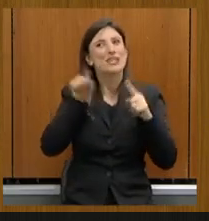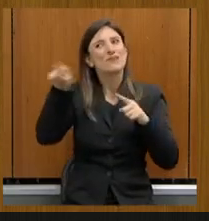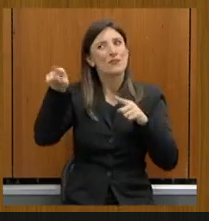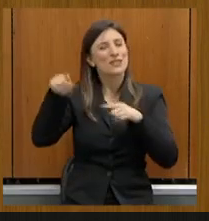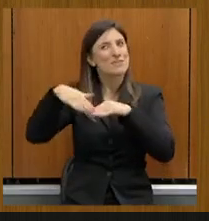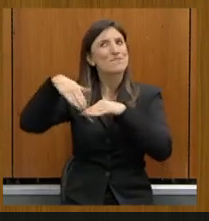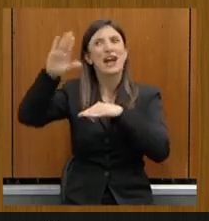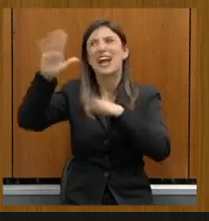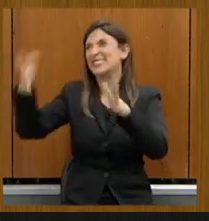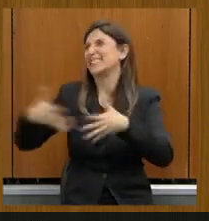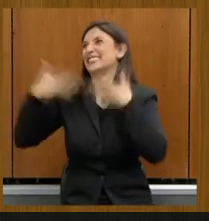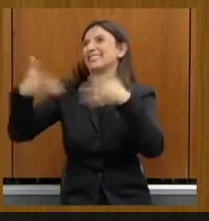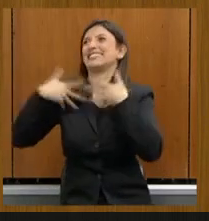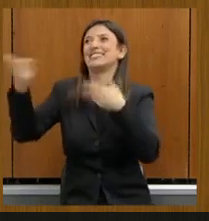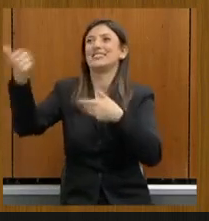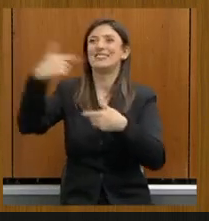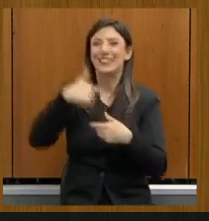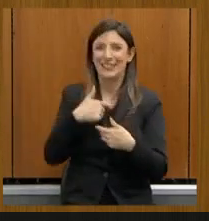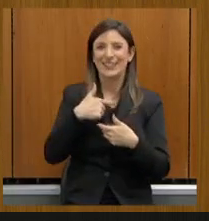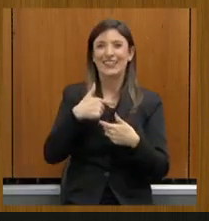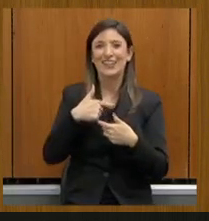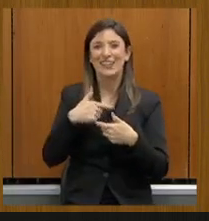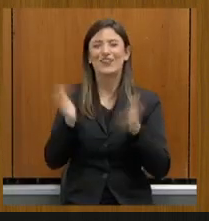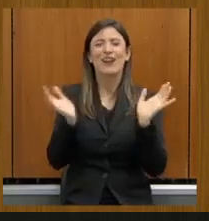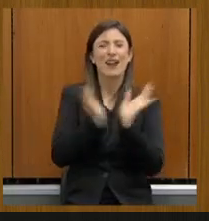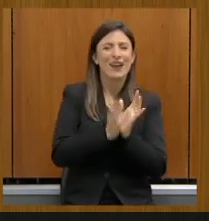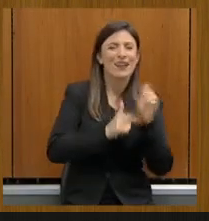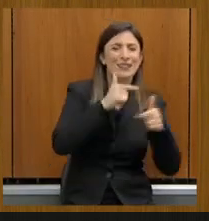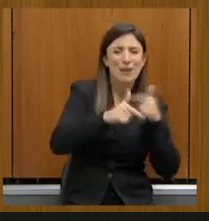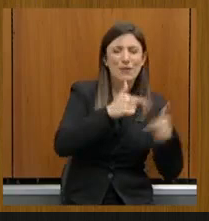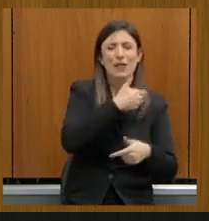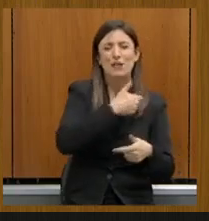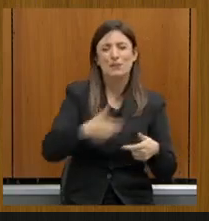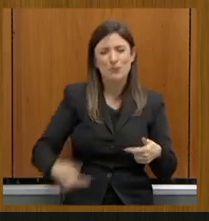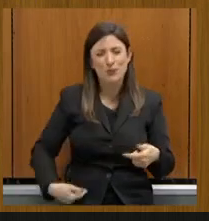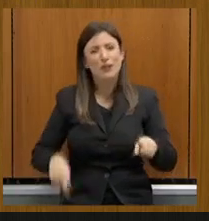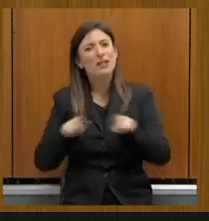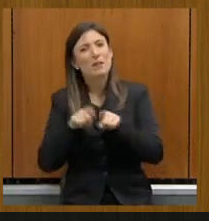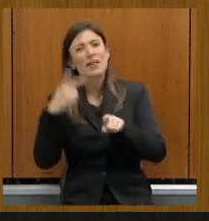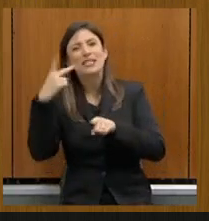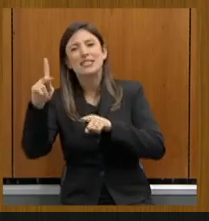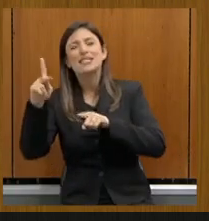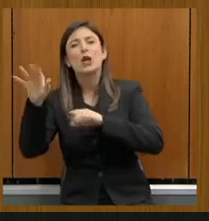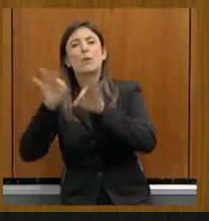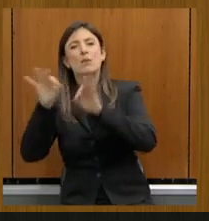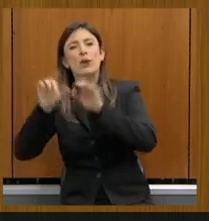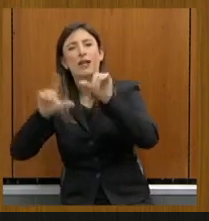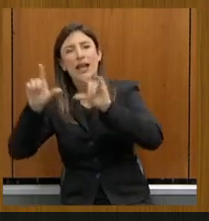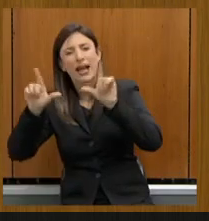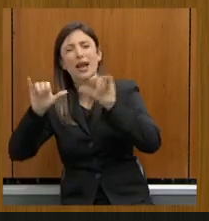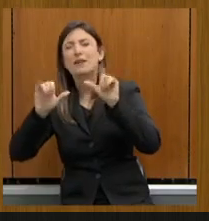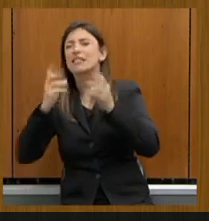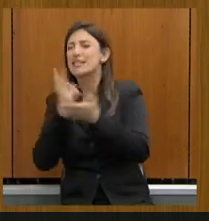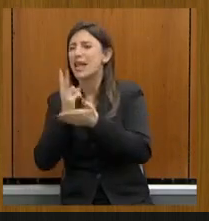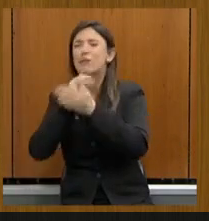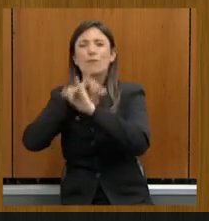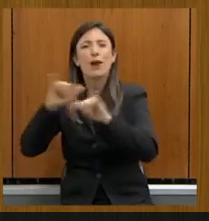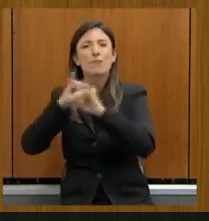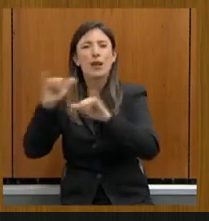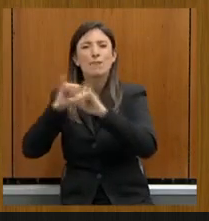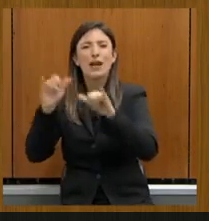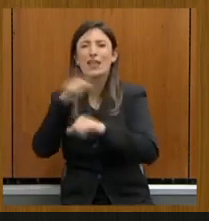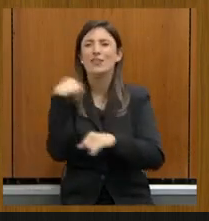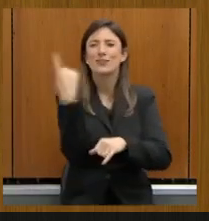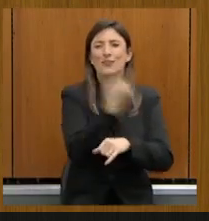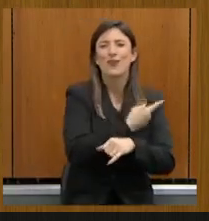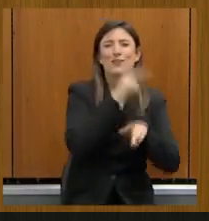que não somente na vida pública, mas também no seu programa passa isso para todos os mineiros. Muito obrigado e muito